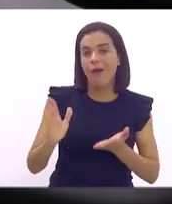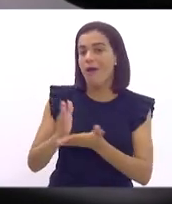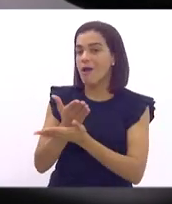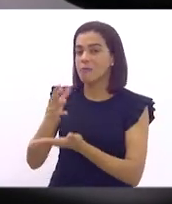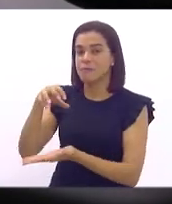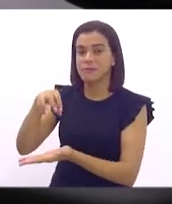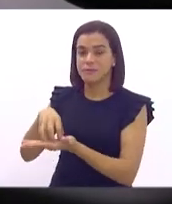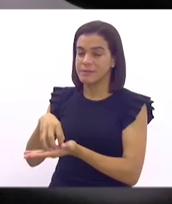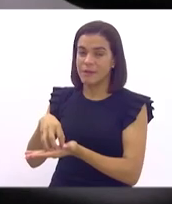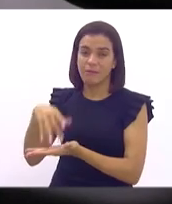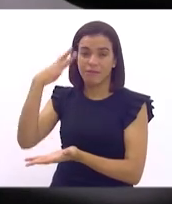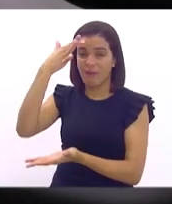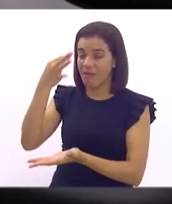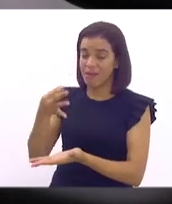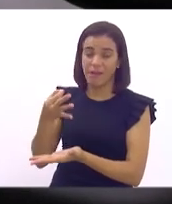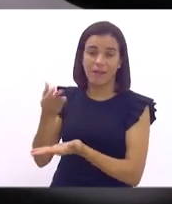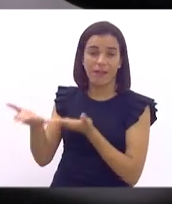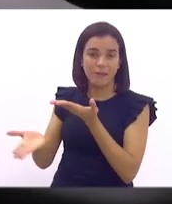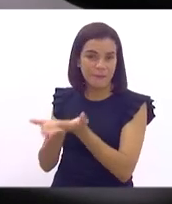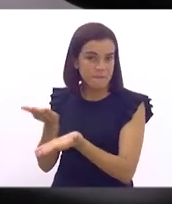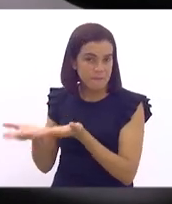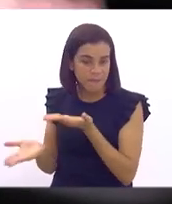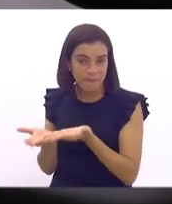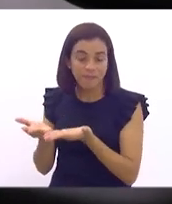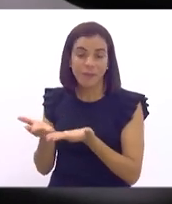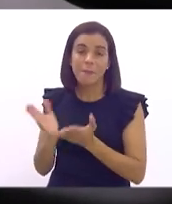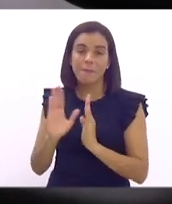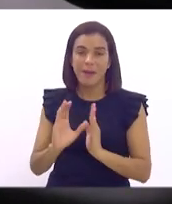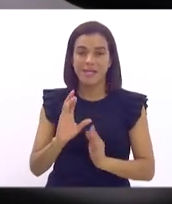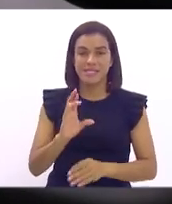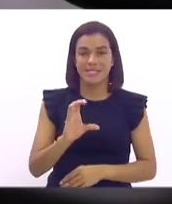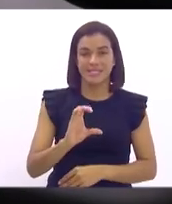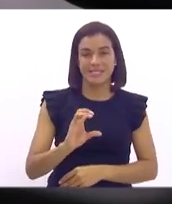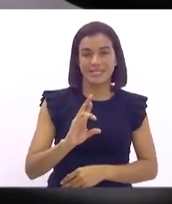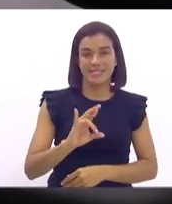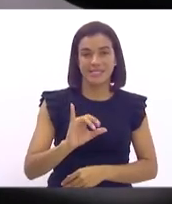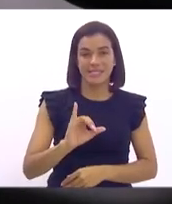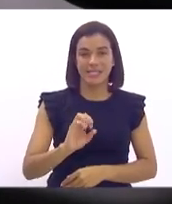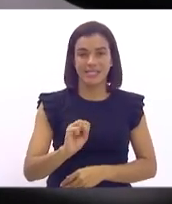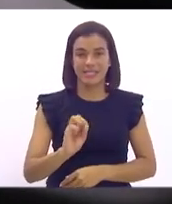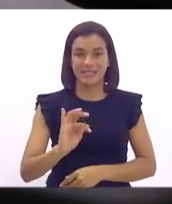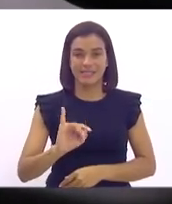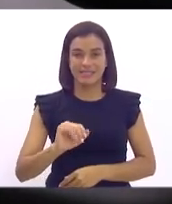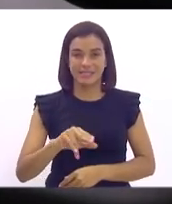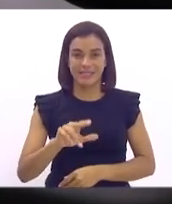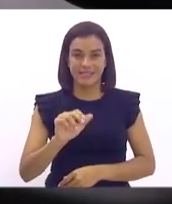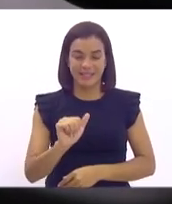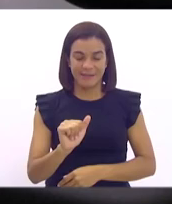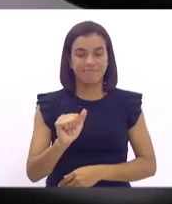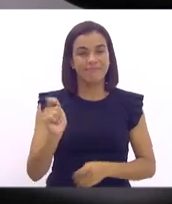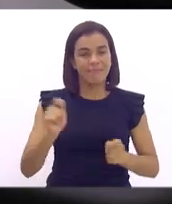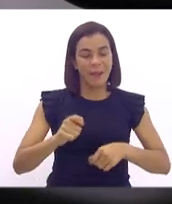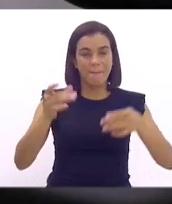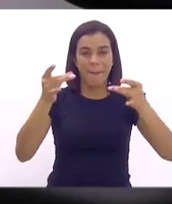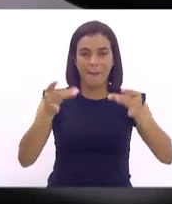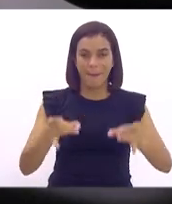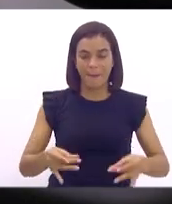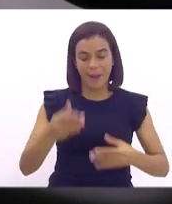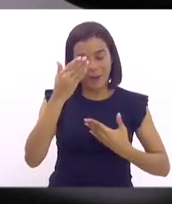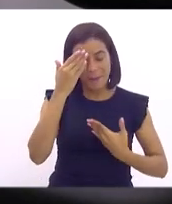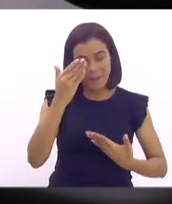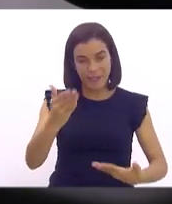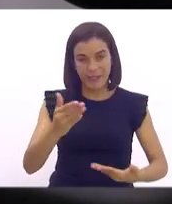que entende que não é, mas Cristina Fernandes vai poder discorrer mais sobre isso. Então, inicialmente, é isso. Muito